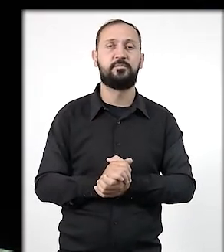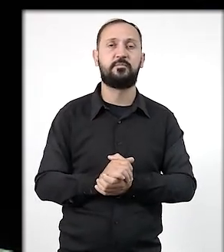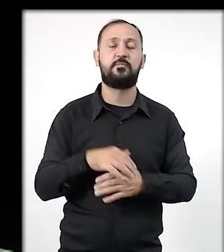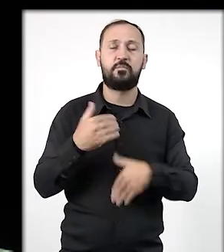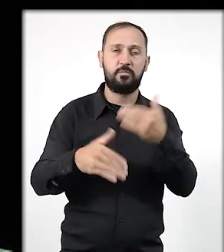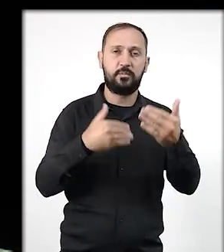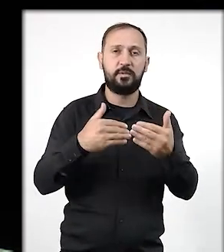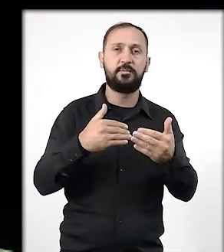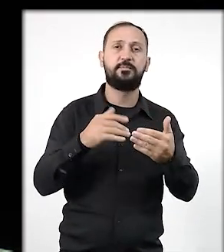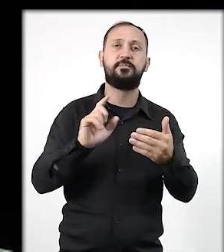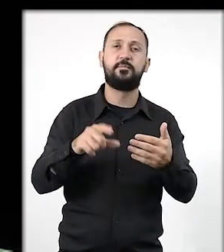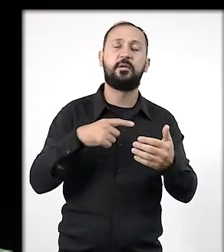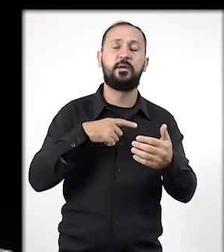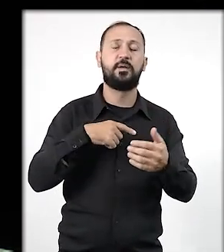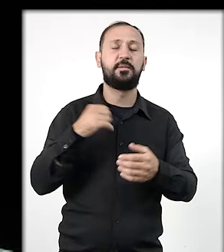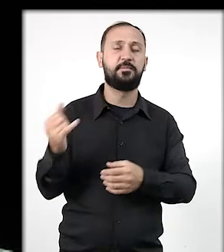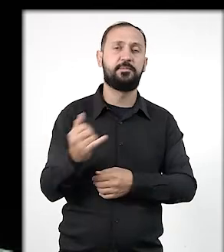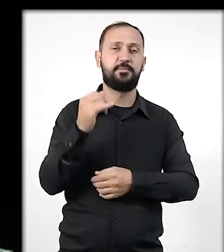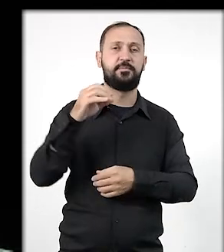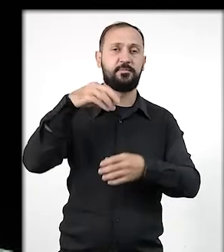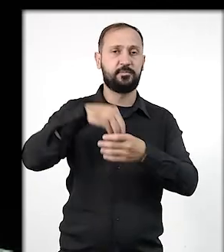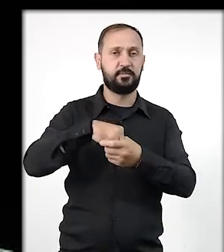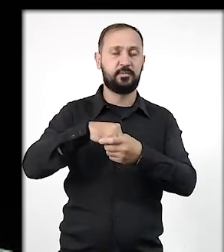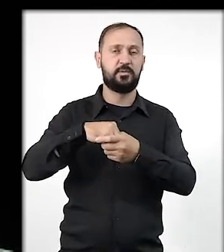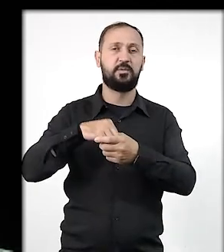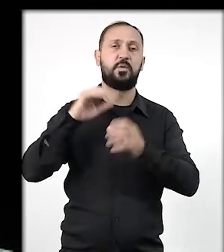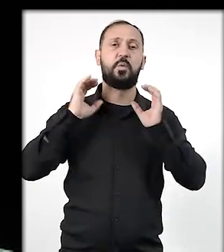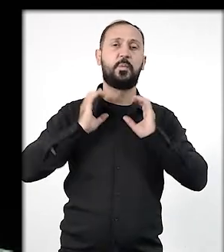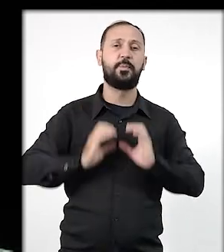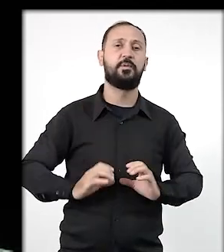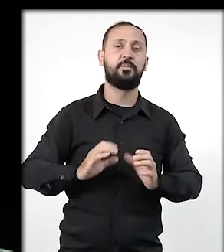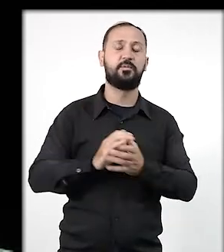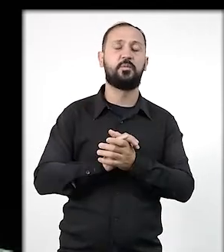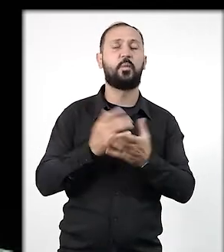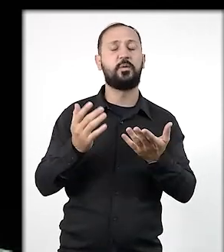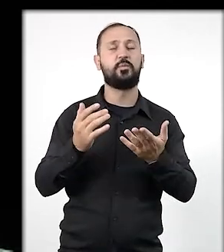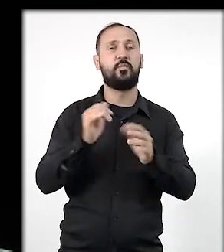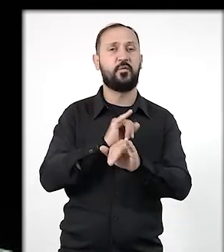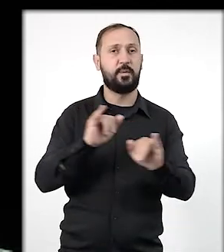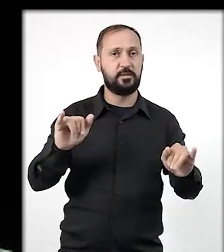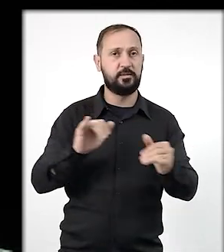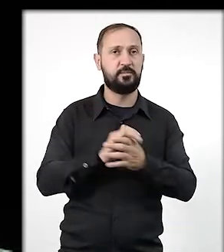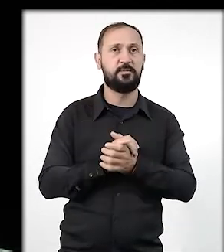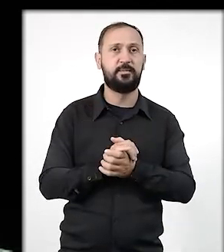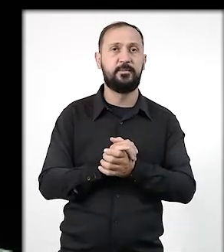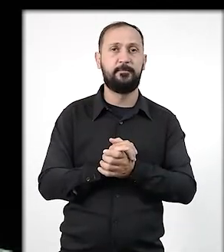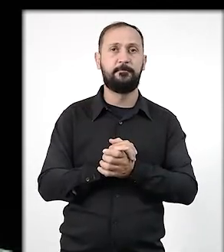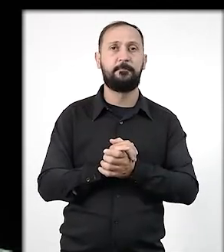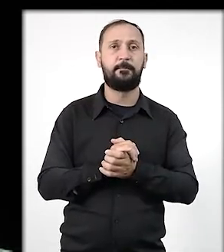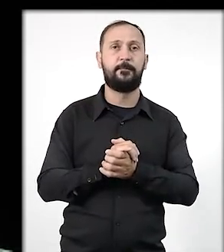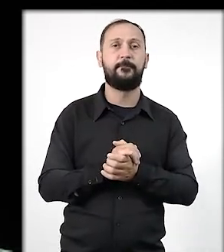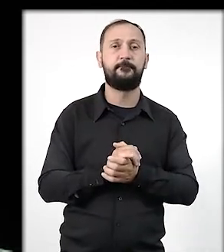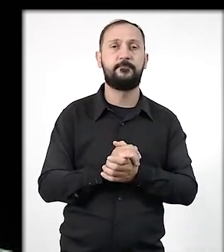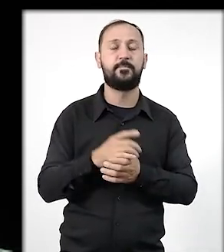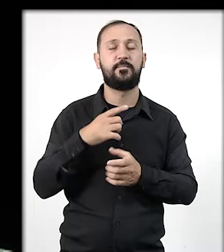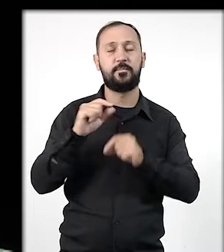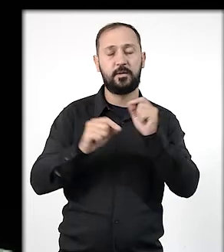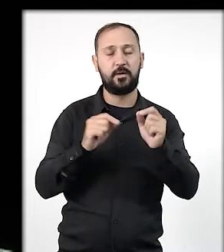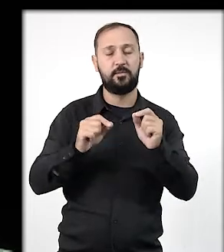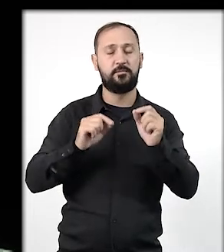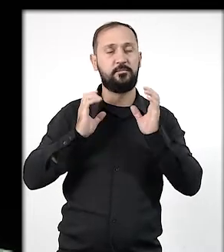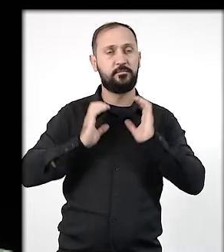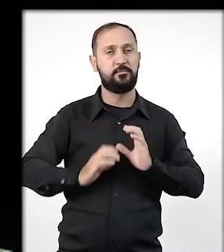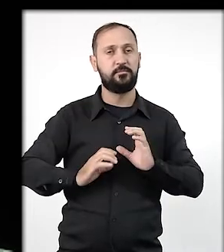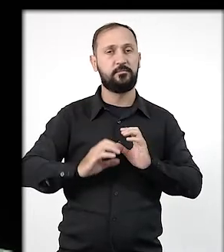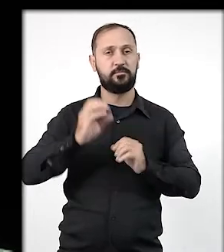tomada de decisão ela é importante na esfera comportamental quanto informacional. Então, pessoas com mais exposição à testosterona,